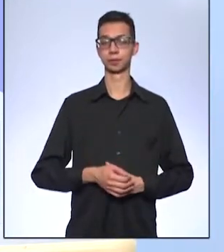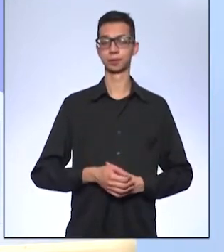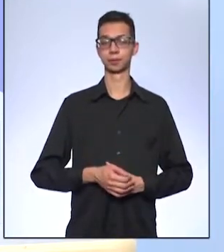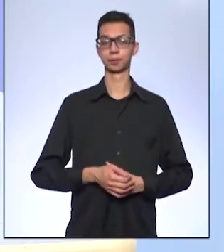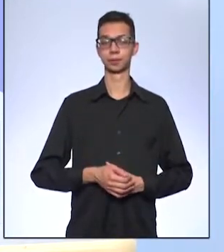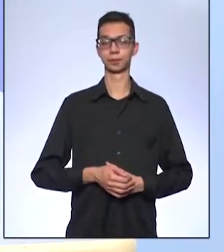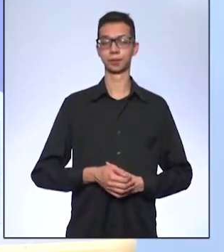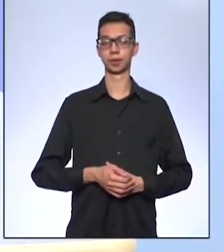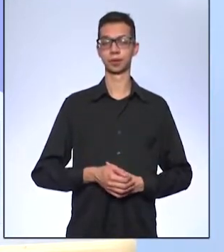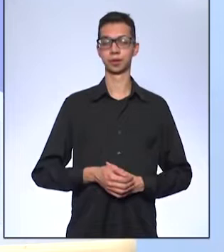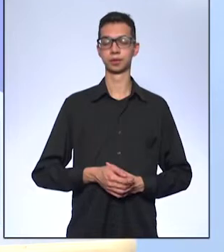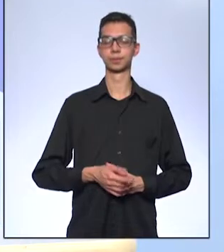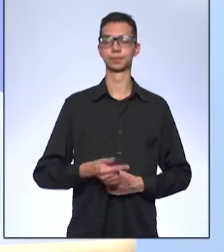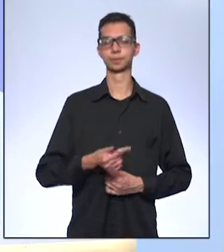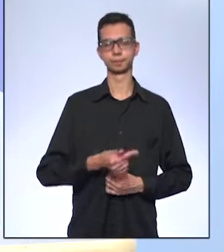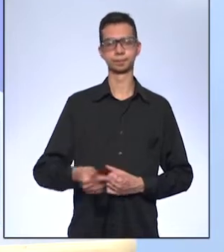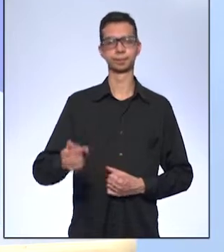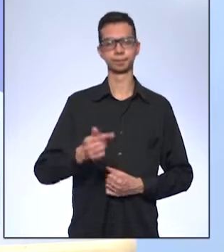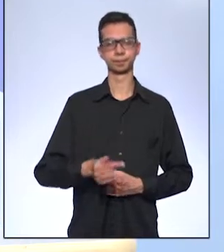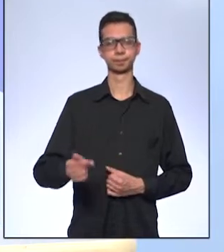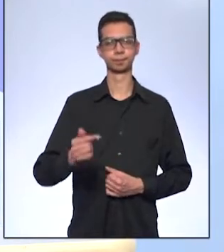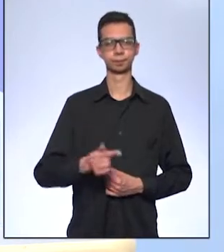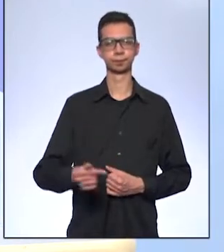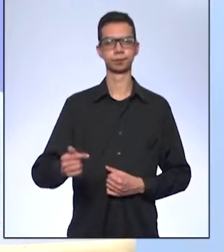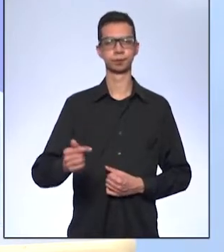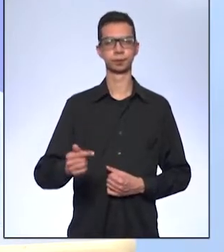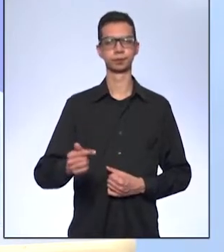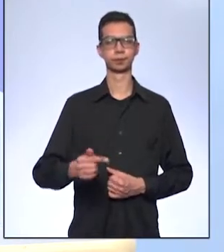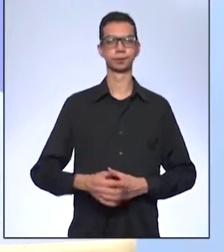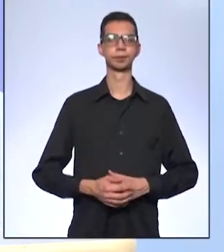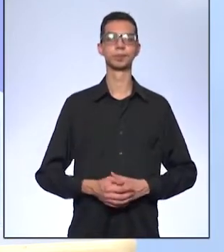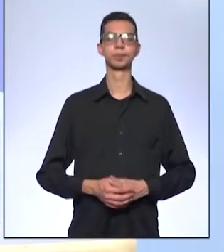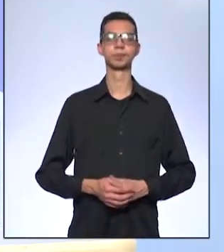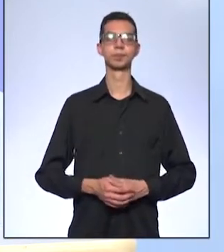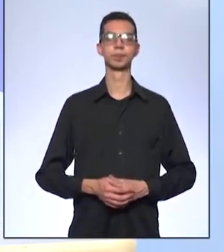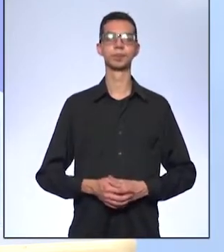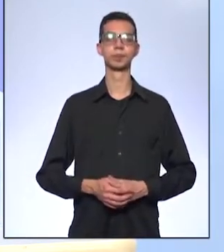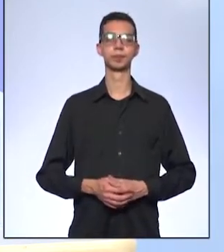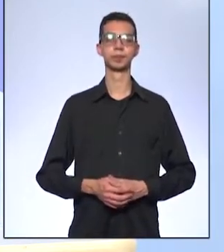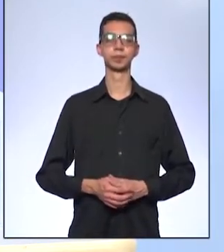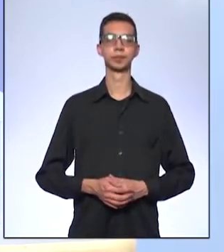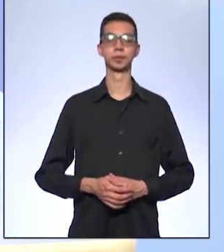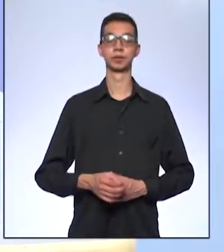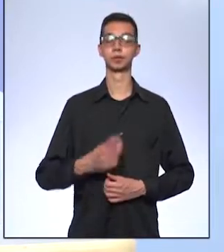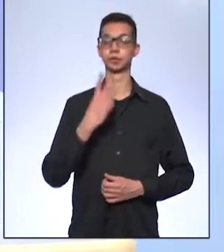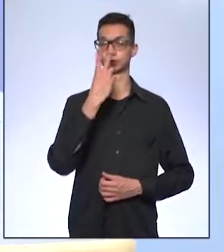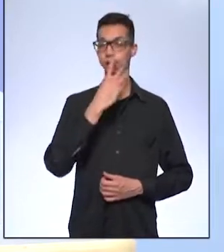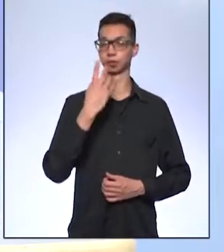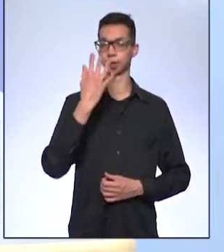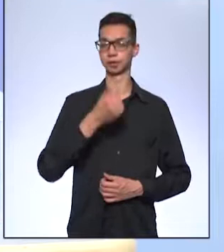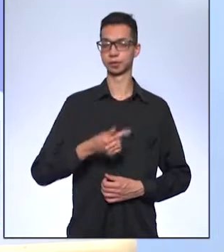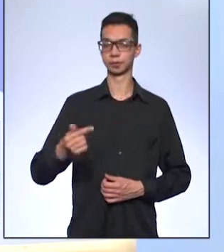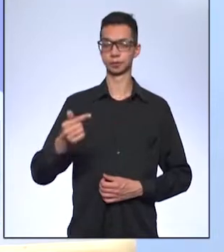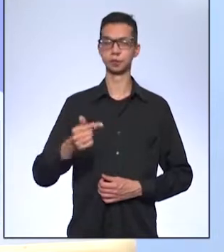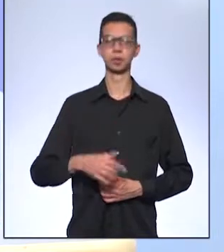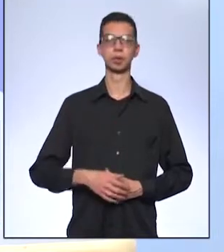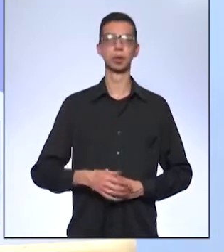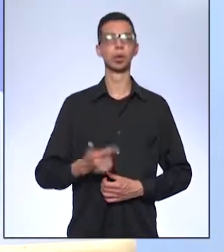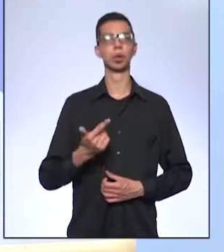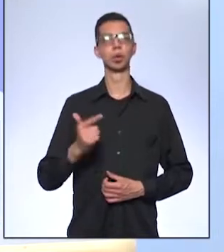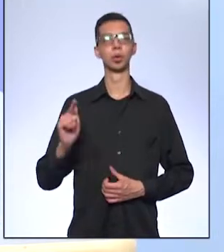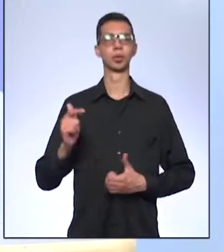week. O Lucas Daniel: We use the computer about 6 hours a week.